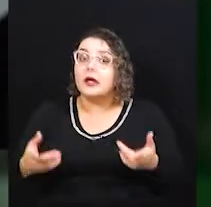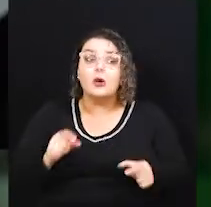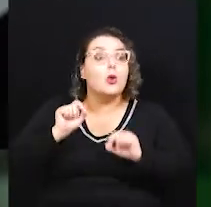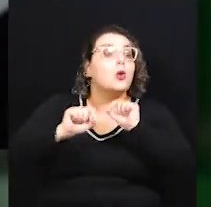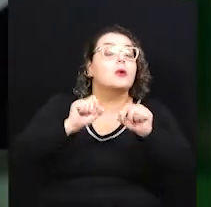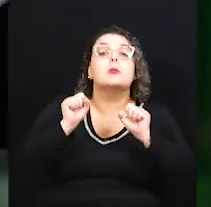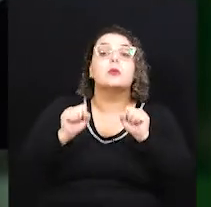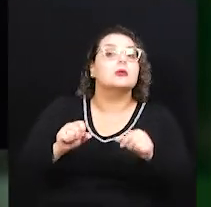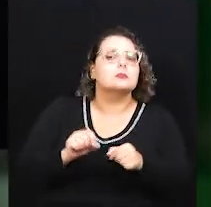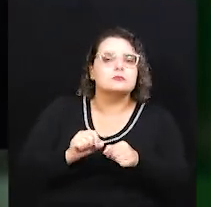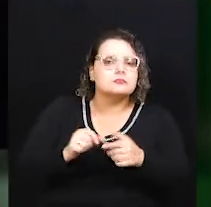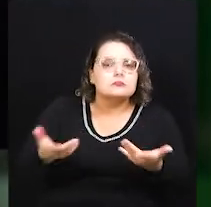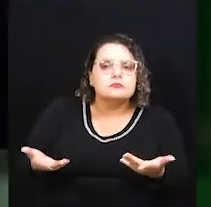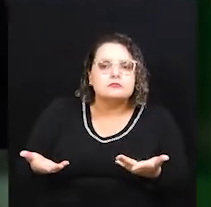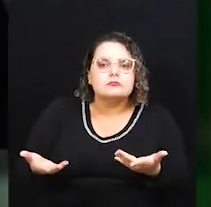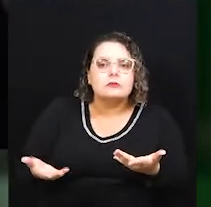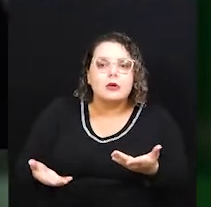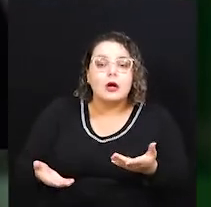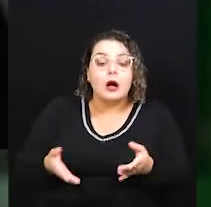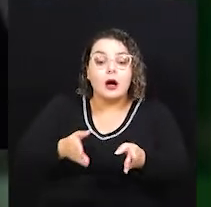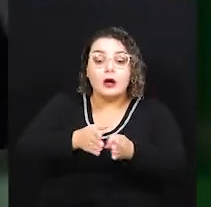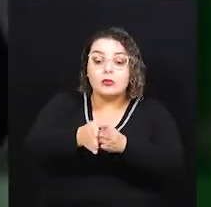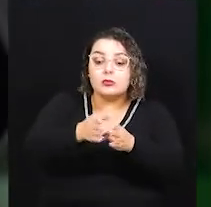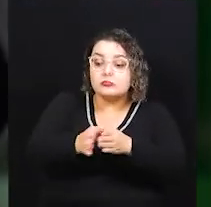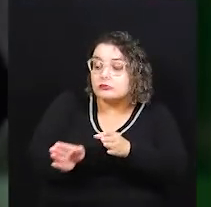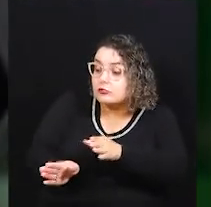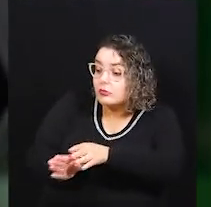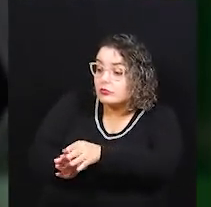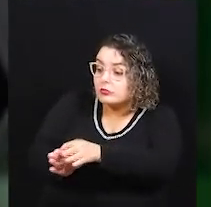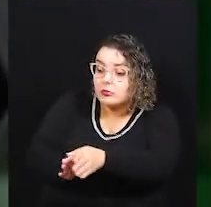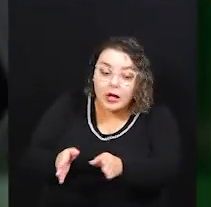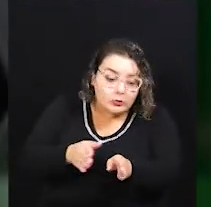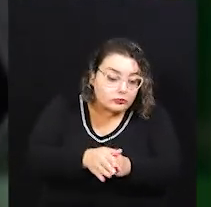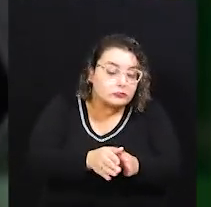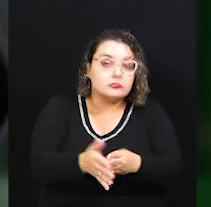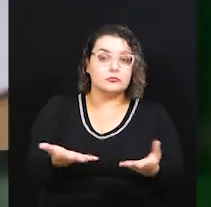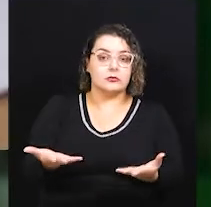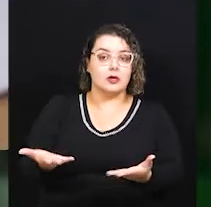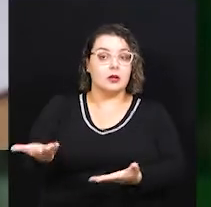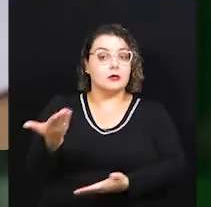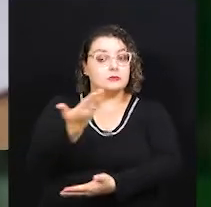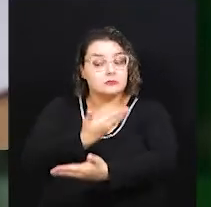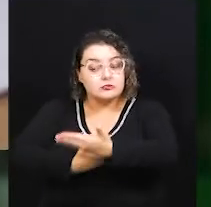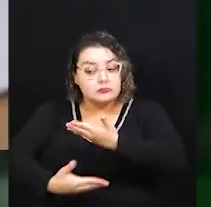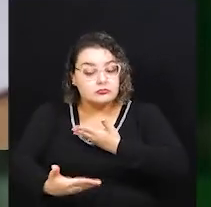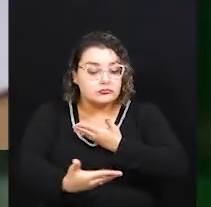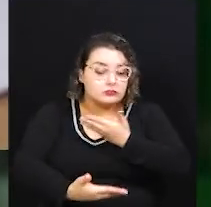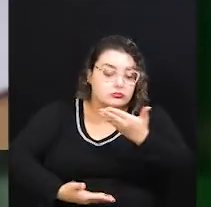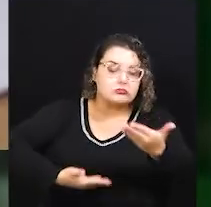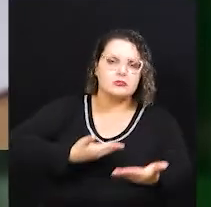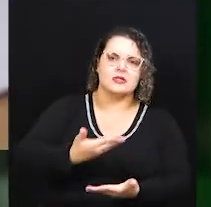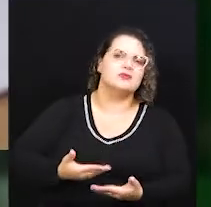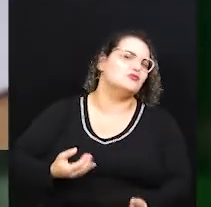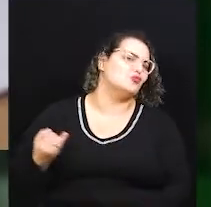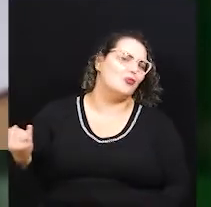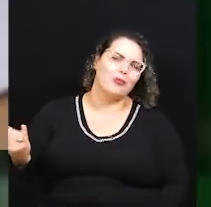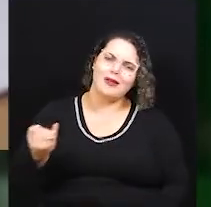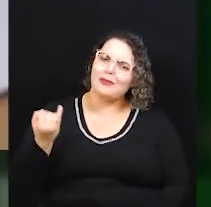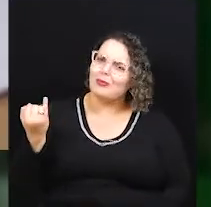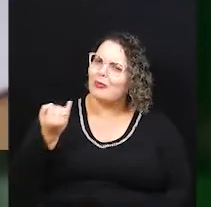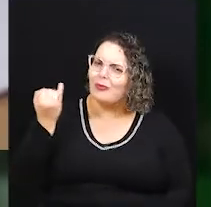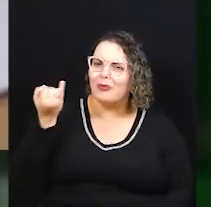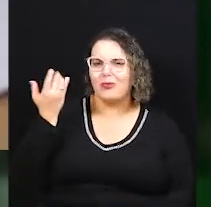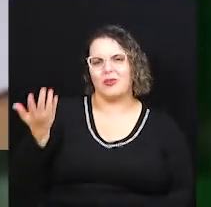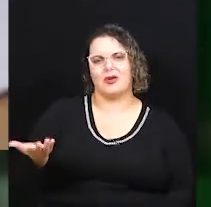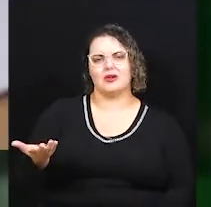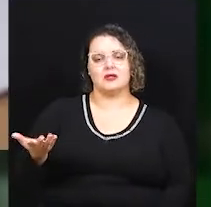O que a gente pode fazer? Aí começa uma ajuda mútua, sabe? Das pessoas se ajudarem. Isso é muito importante.